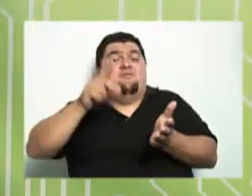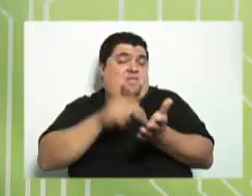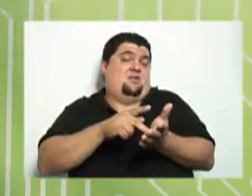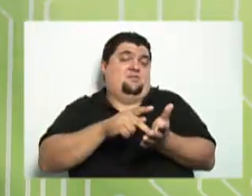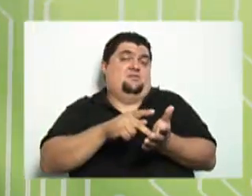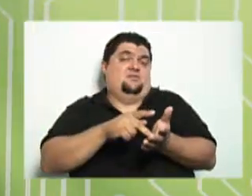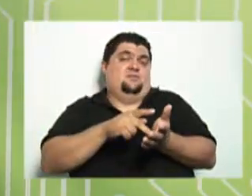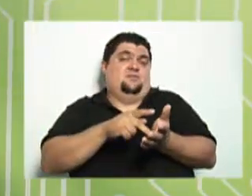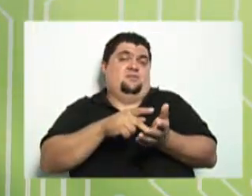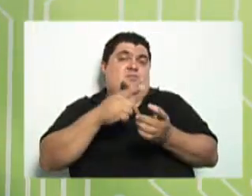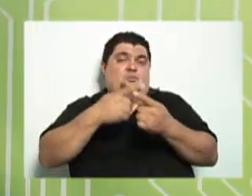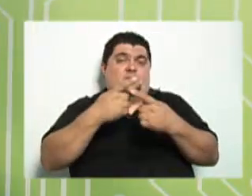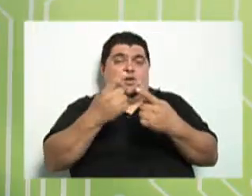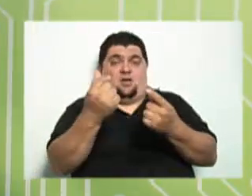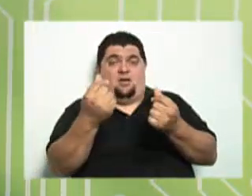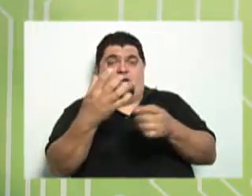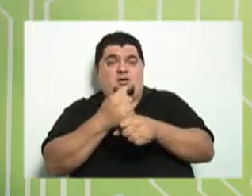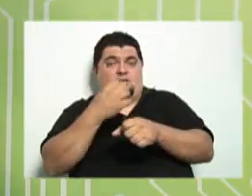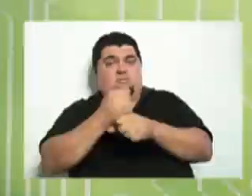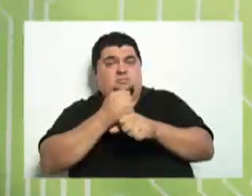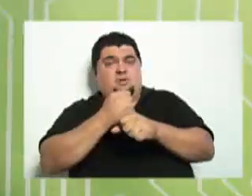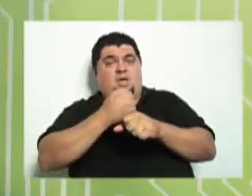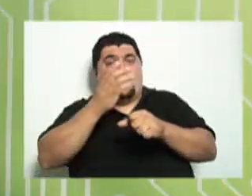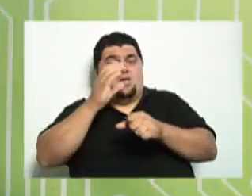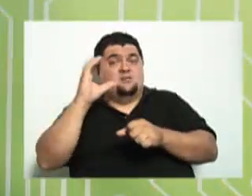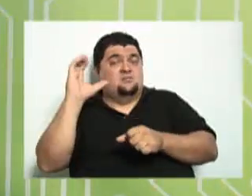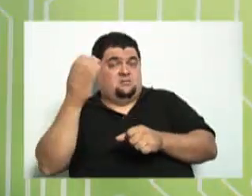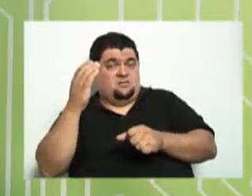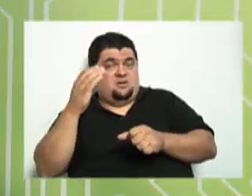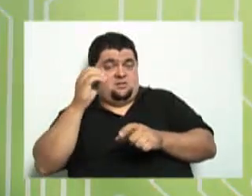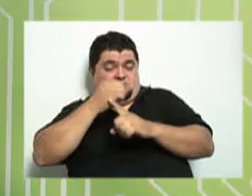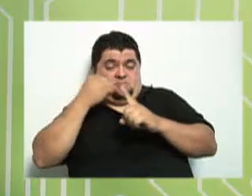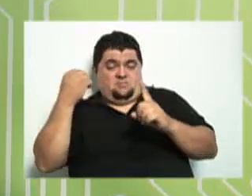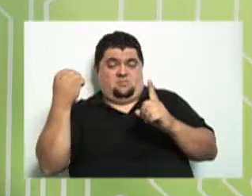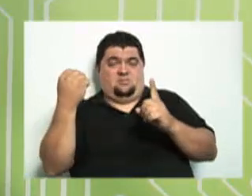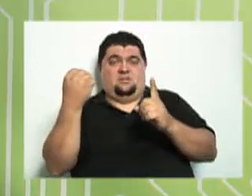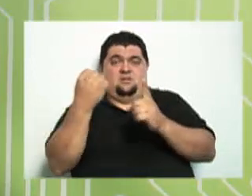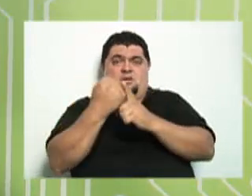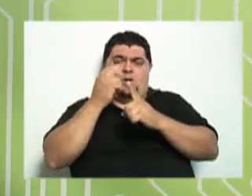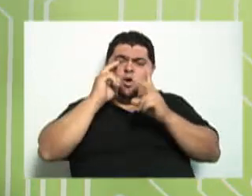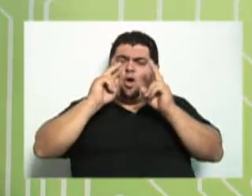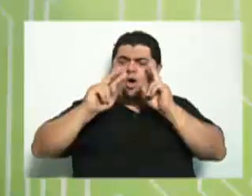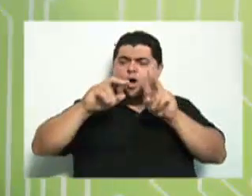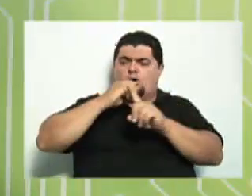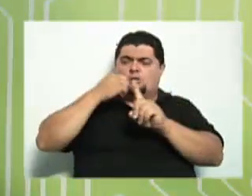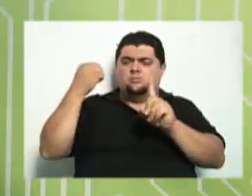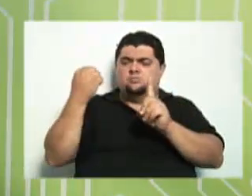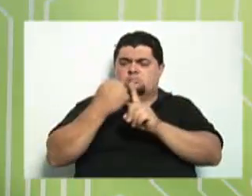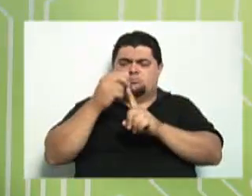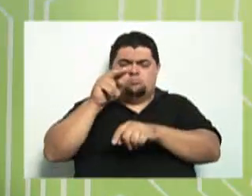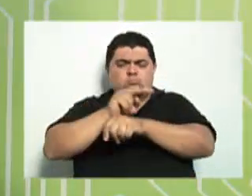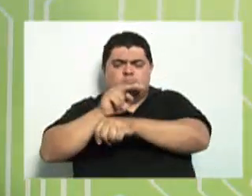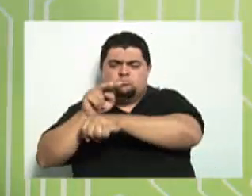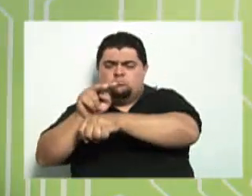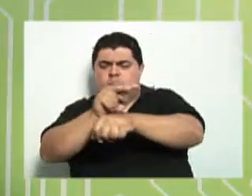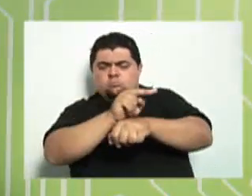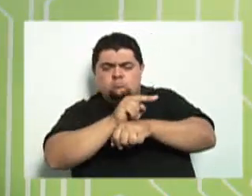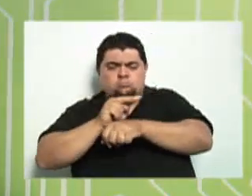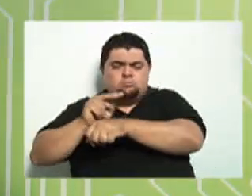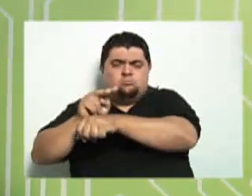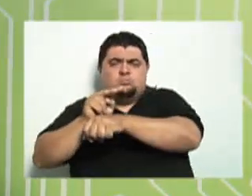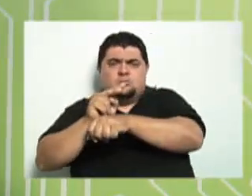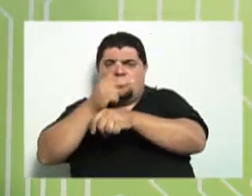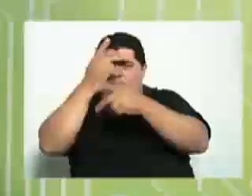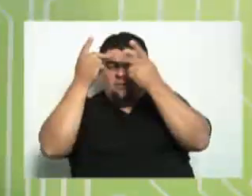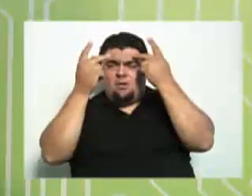economia ela é uma ciência social, isso porque ela tem como objeto de estudo a sociedade. E como a gente estuda a sociedade, isso é uma coisa que